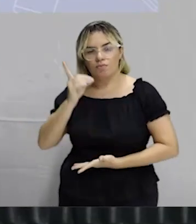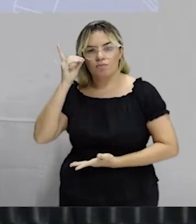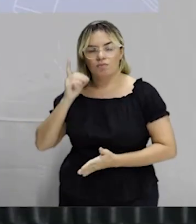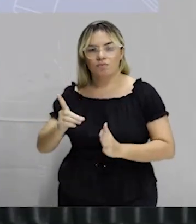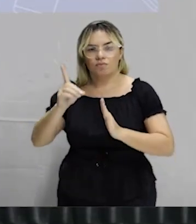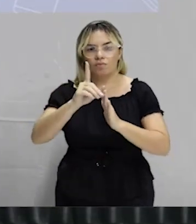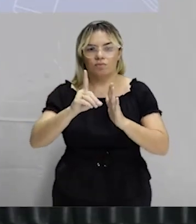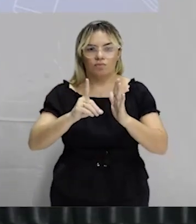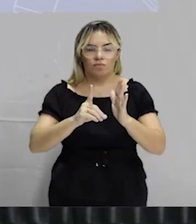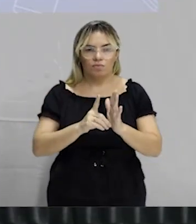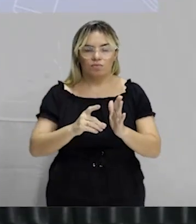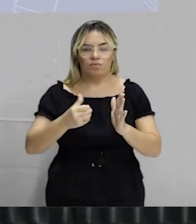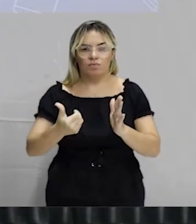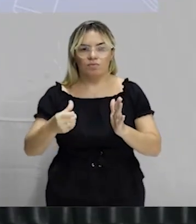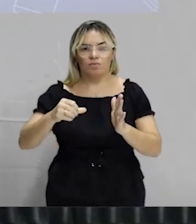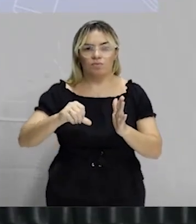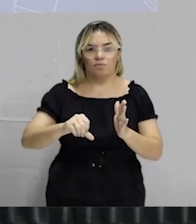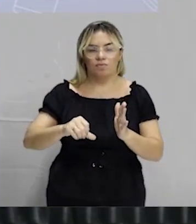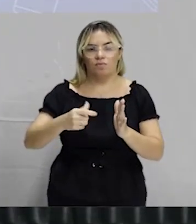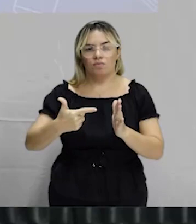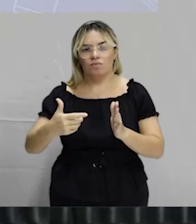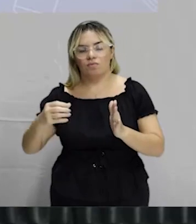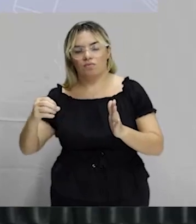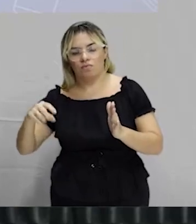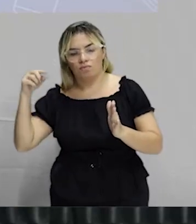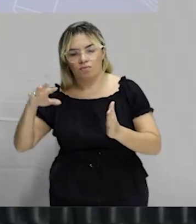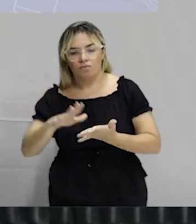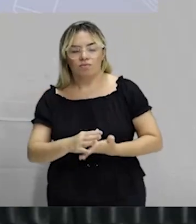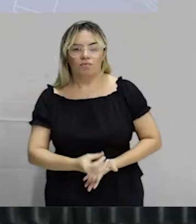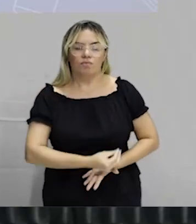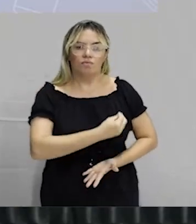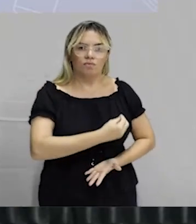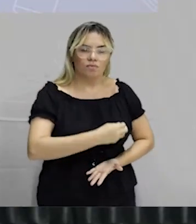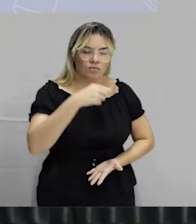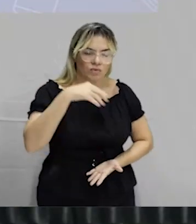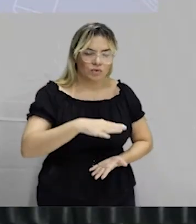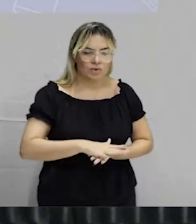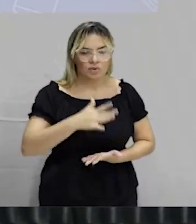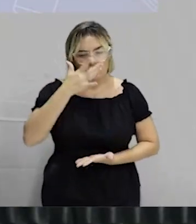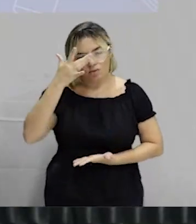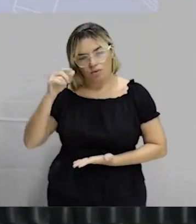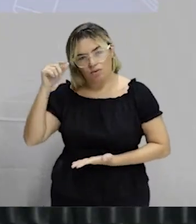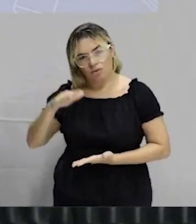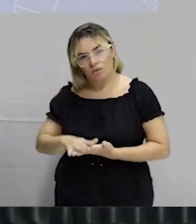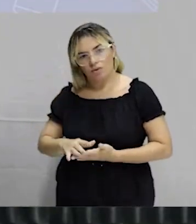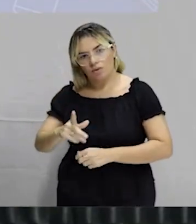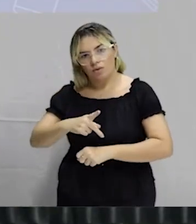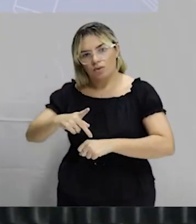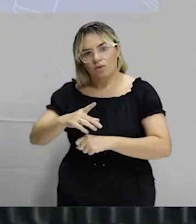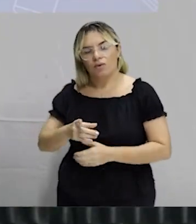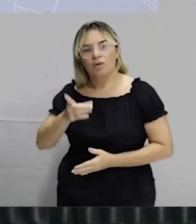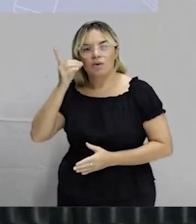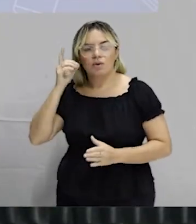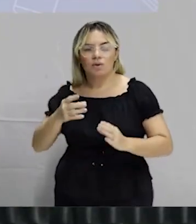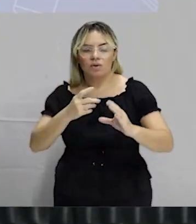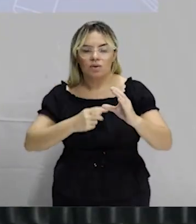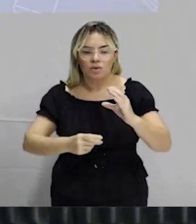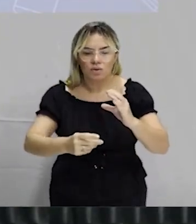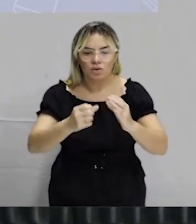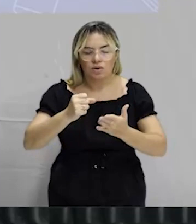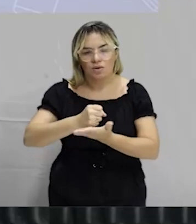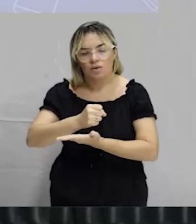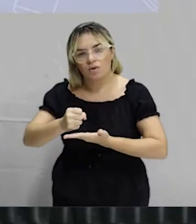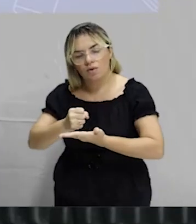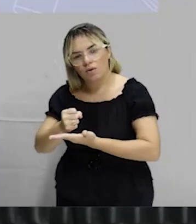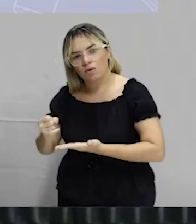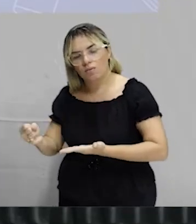de 1920. A euforia vivida pelo capitalismo industrial norte-americano na década de 1920 foi